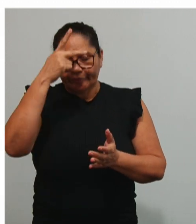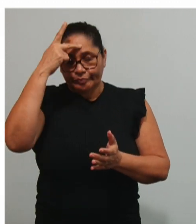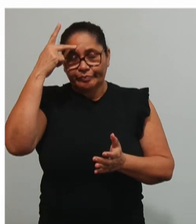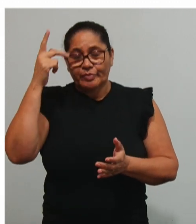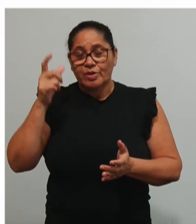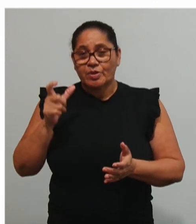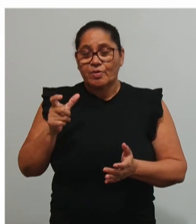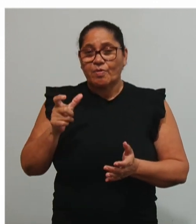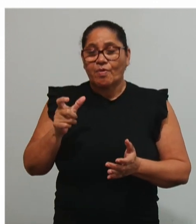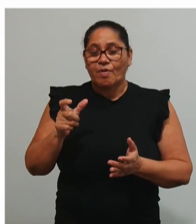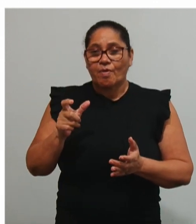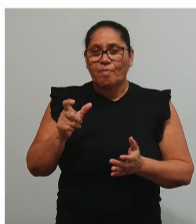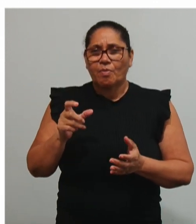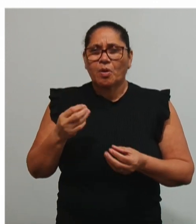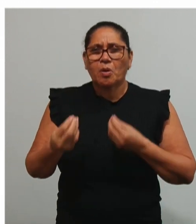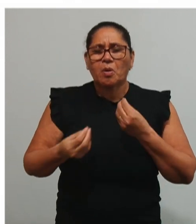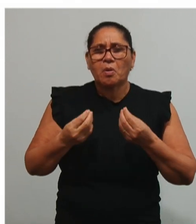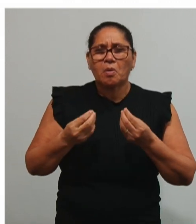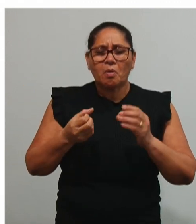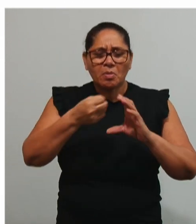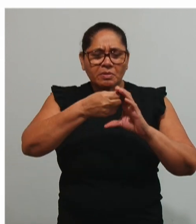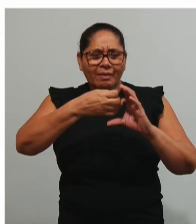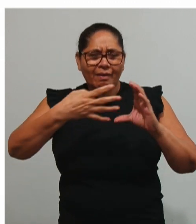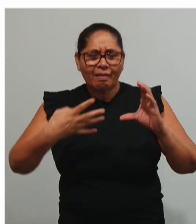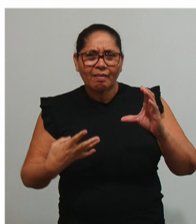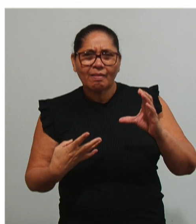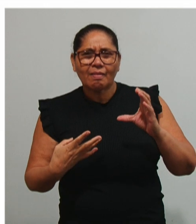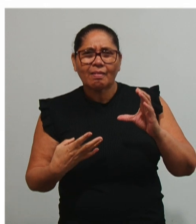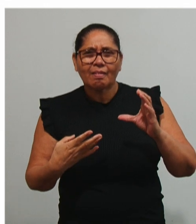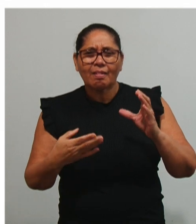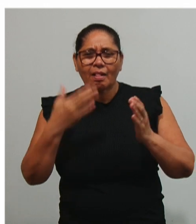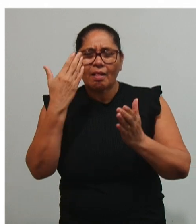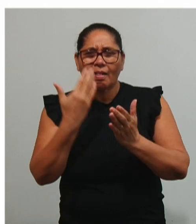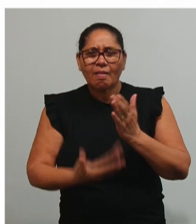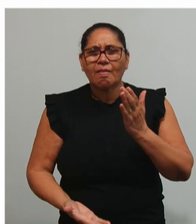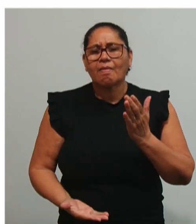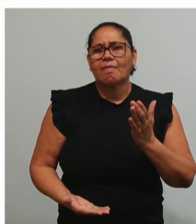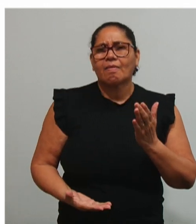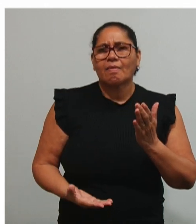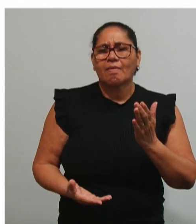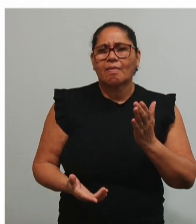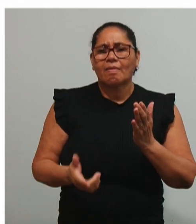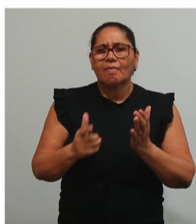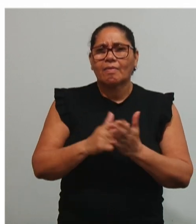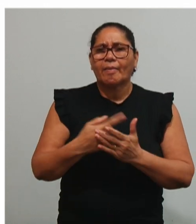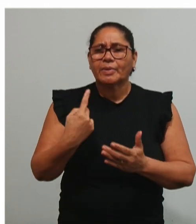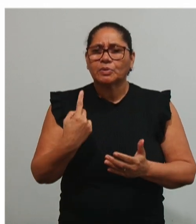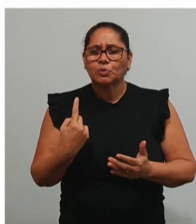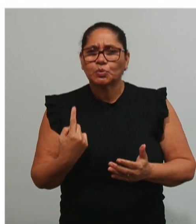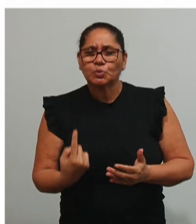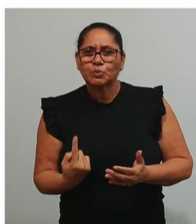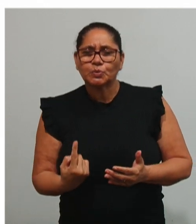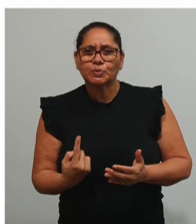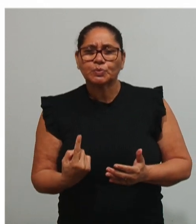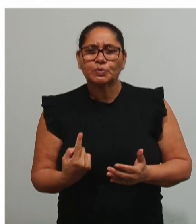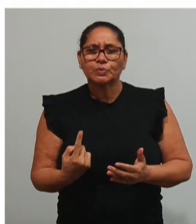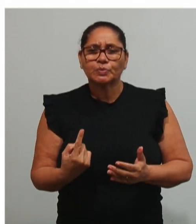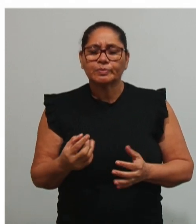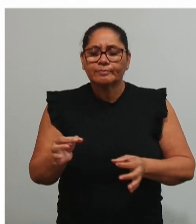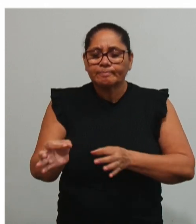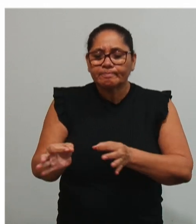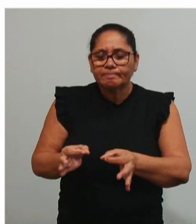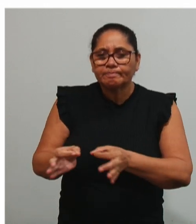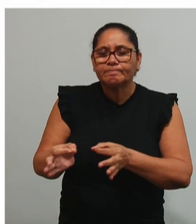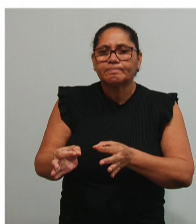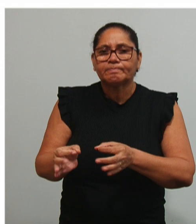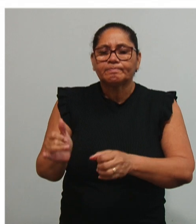Ascensão e Queda do Planejamento Estratégico, mais especificamente no capítulo 1, que trata de